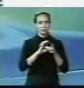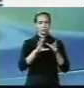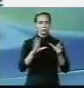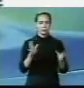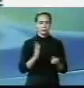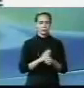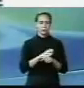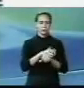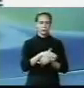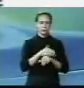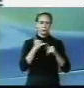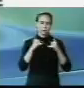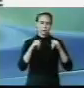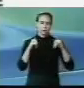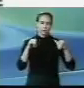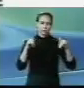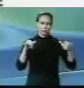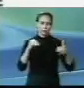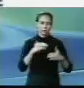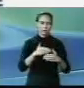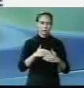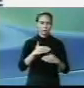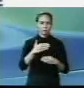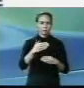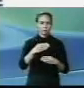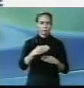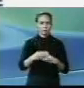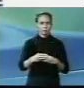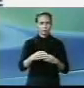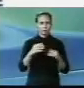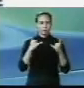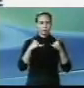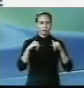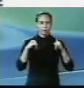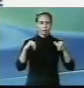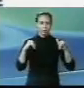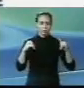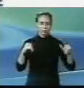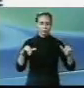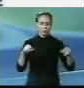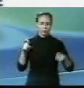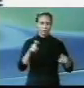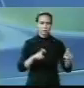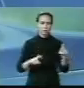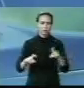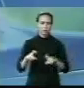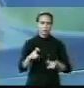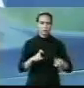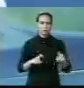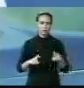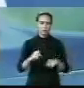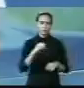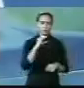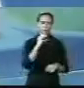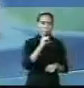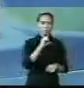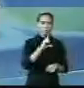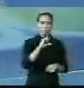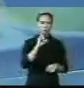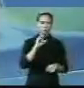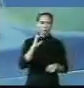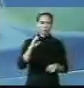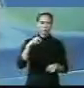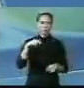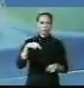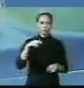acesso a redes externas, né? A rede em que o computador cliente está localizado. Geralmente, os computadores da